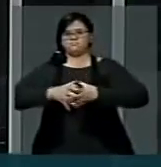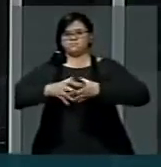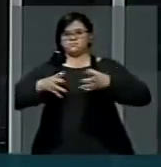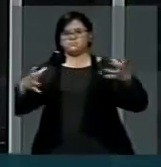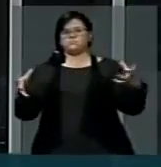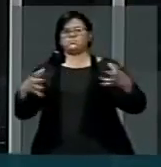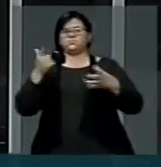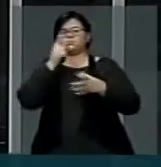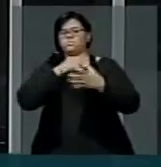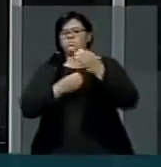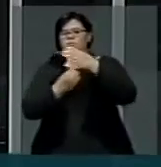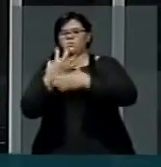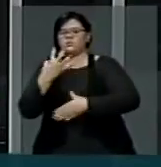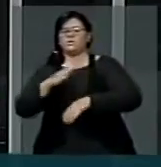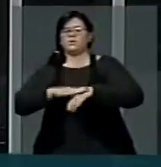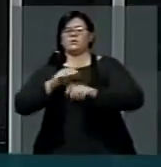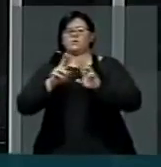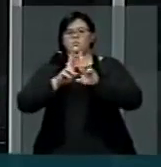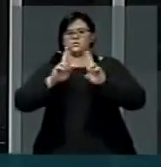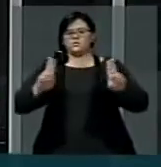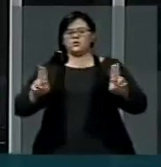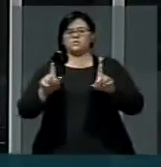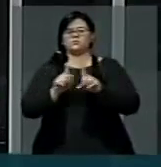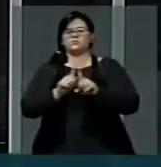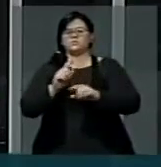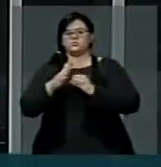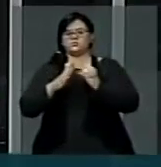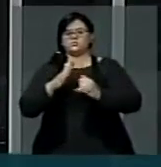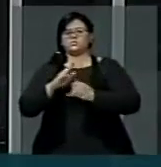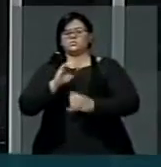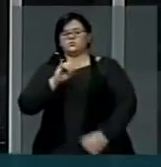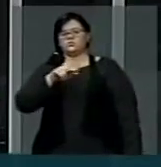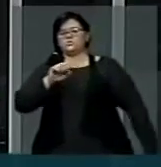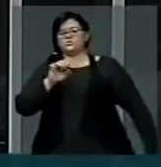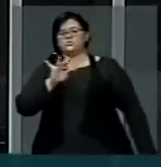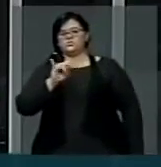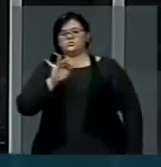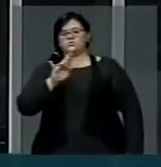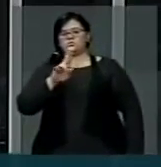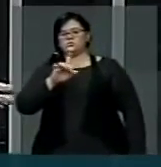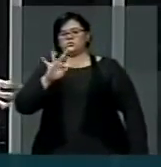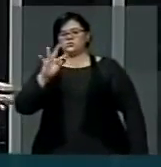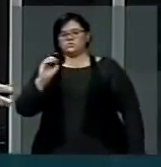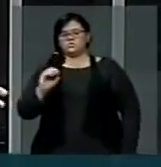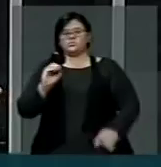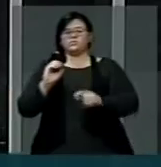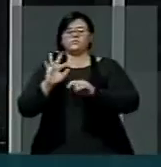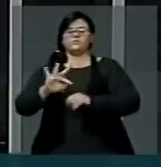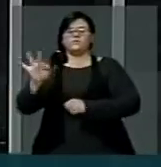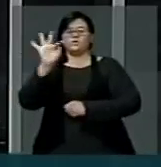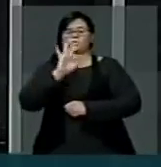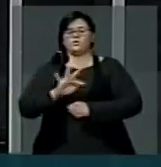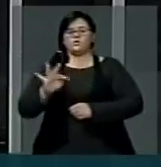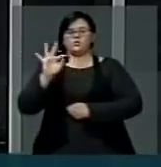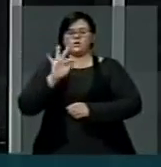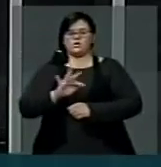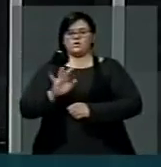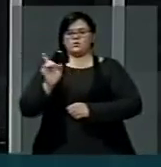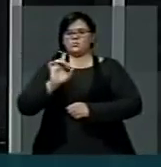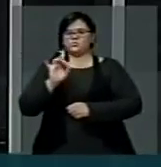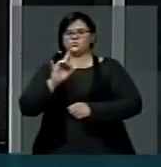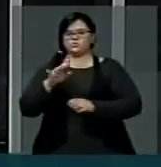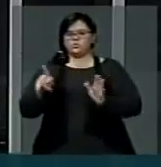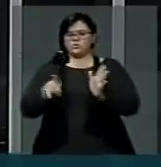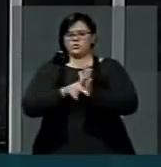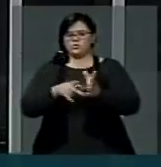federais, com a criação e a instituição dos institutos federais, e só na região que nós atuamos,